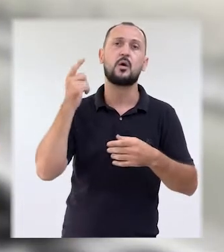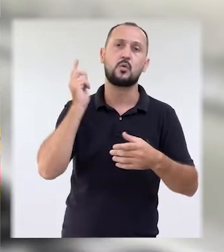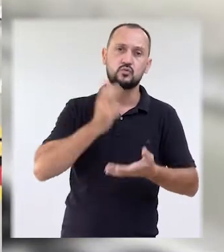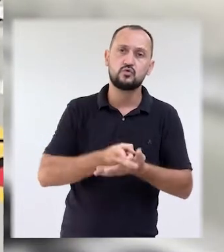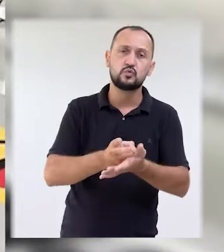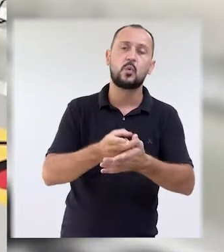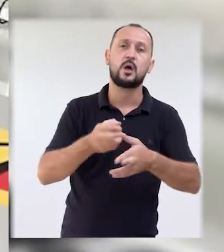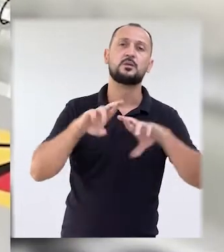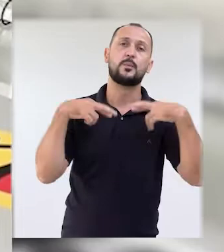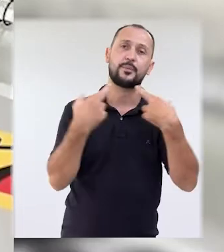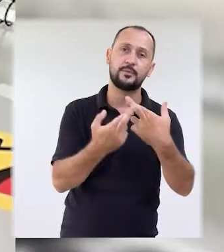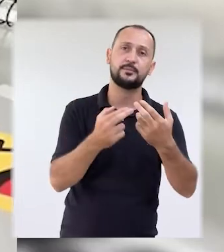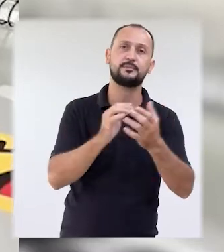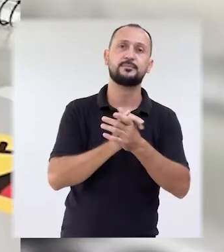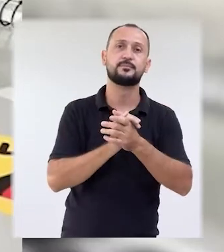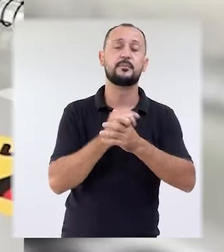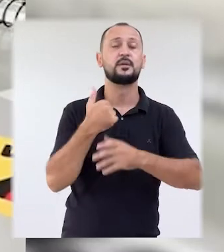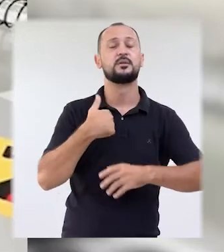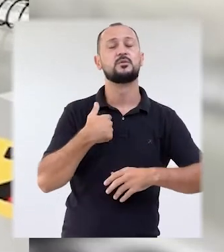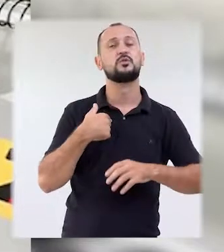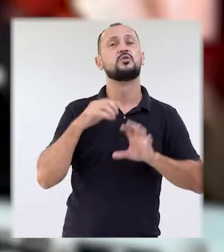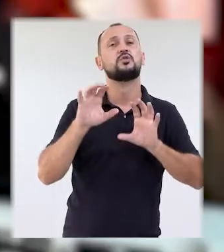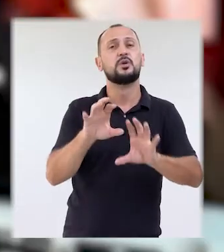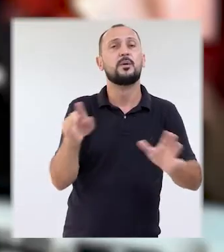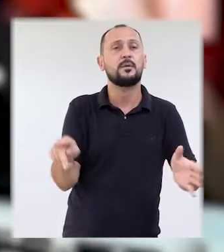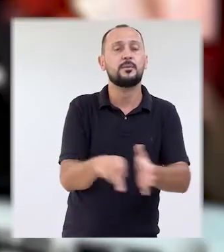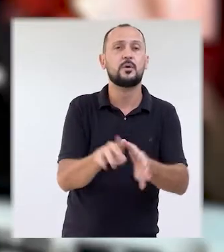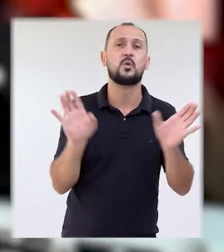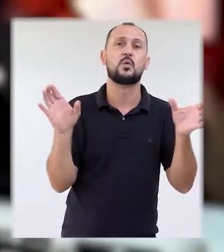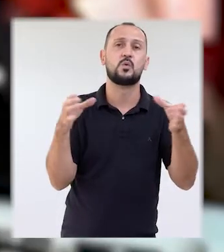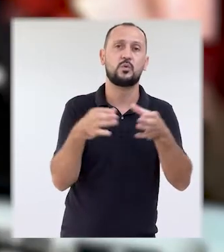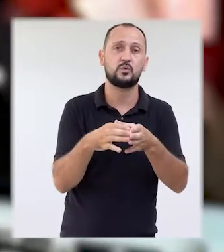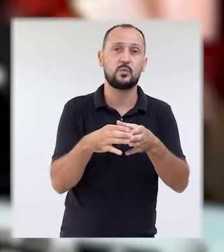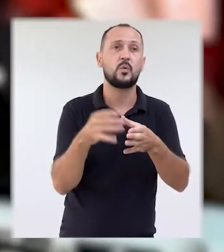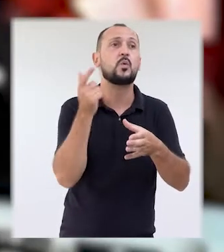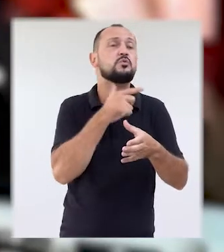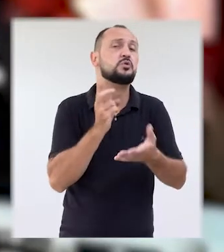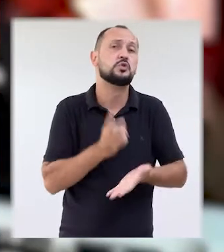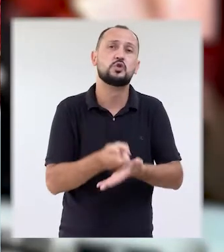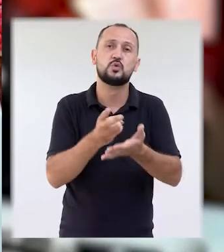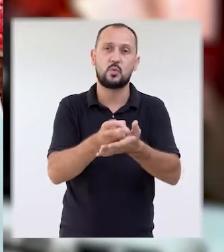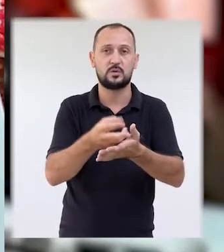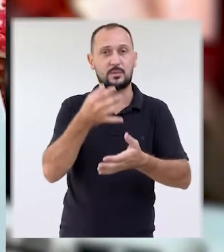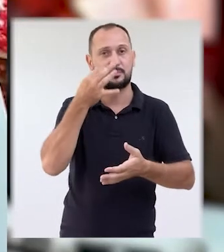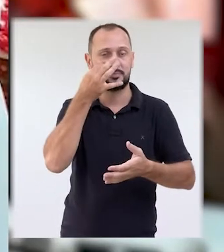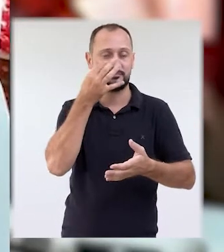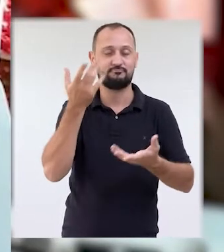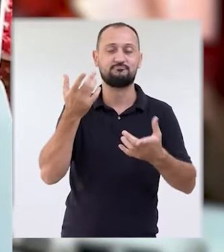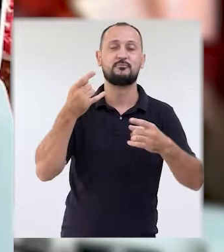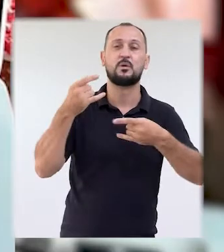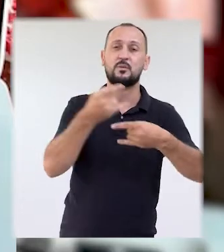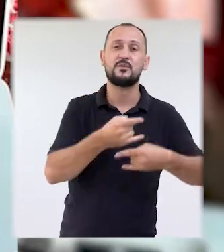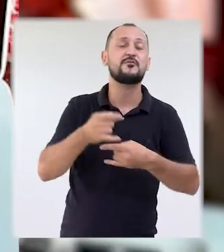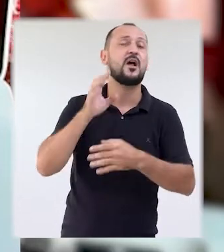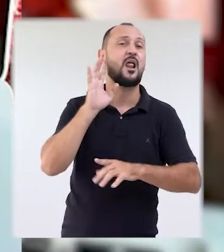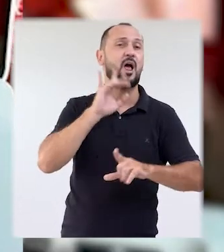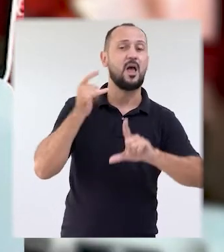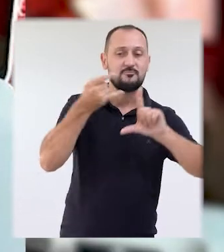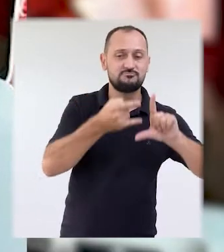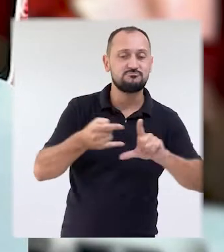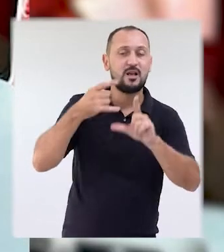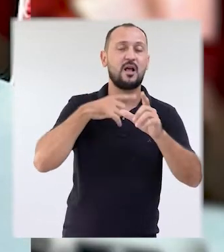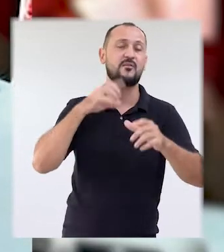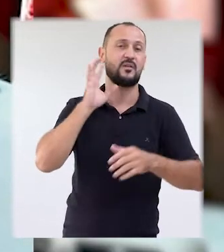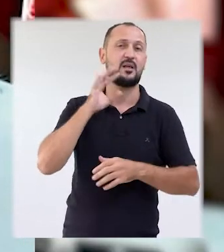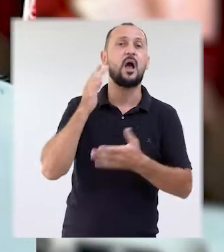parar as reuniões, mas a nossa dinâmica de grupo permitiu que a gente continuasse online. E foi muito